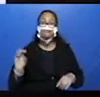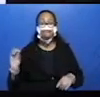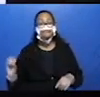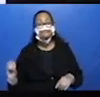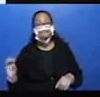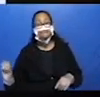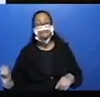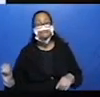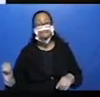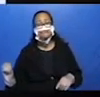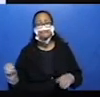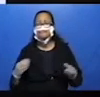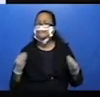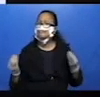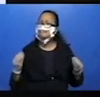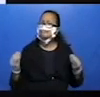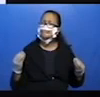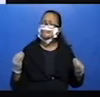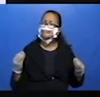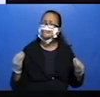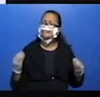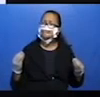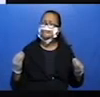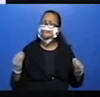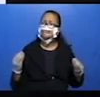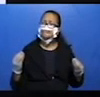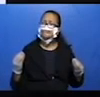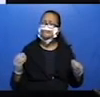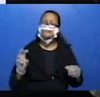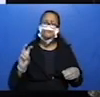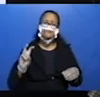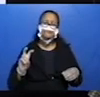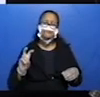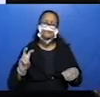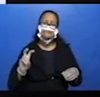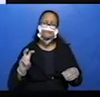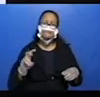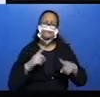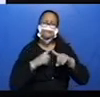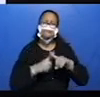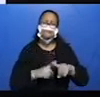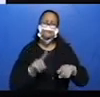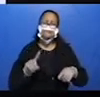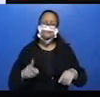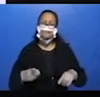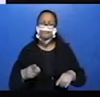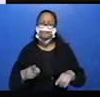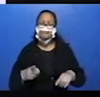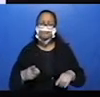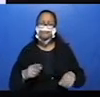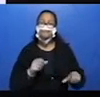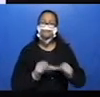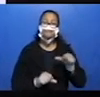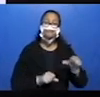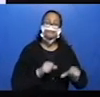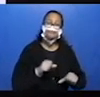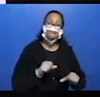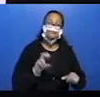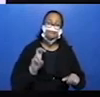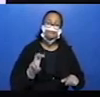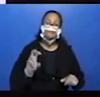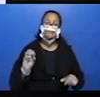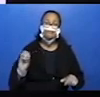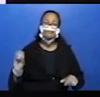assim, professora? Era 5. Se eu multiplicar por 1000, ele vai virar 5.000,